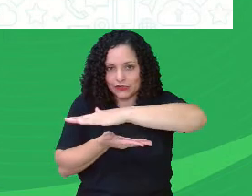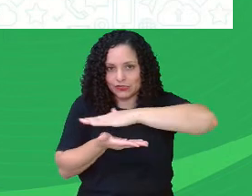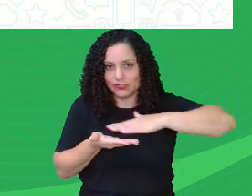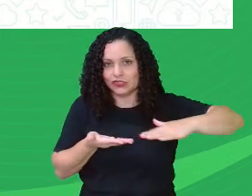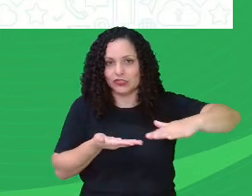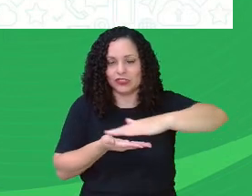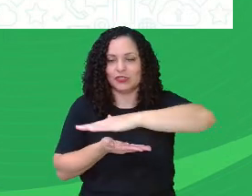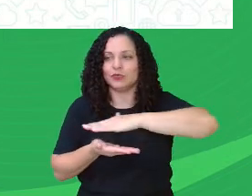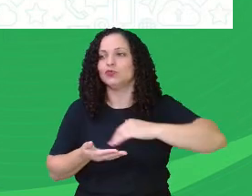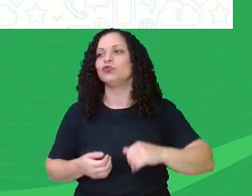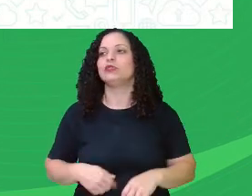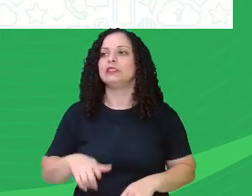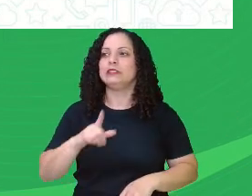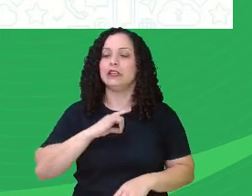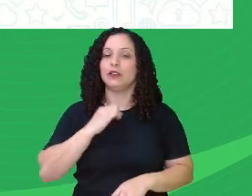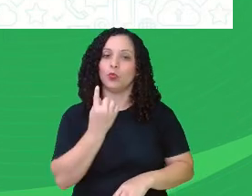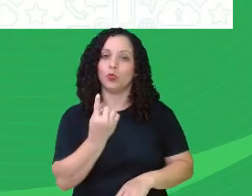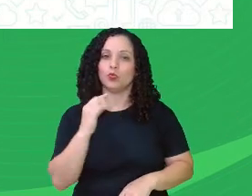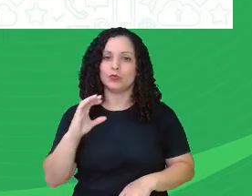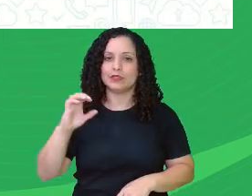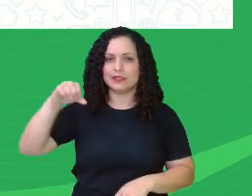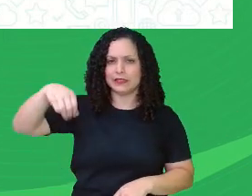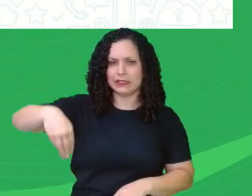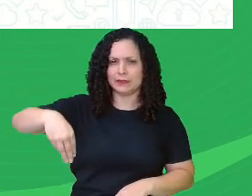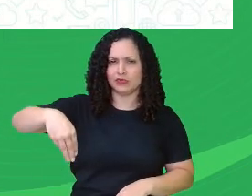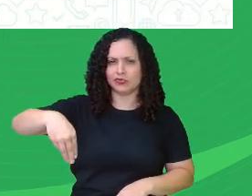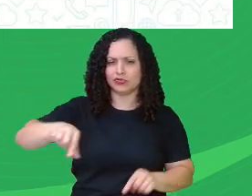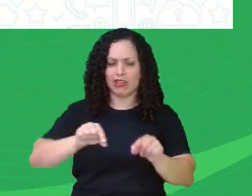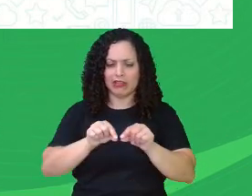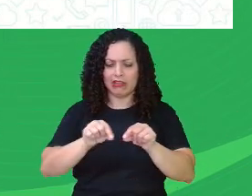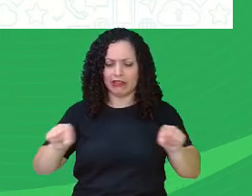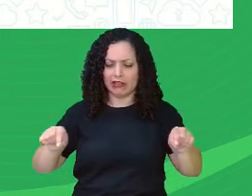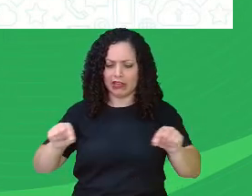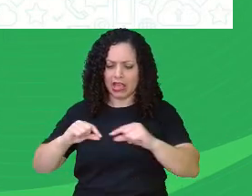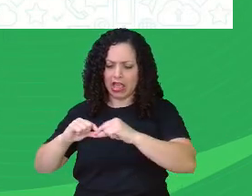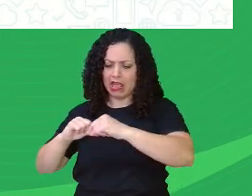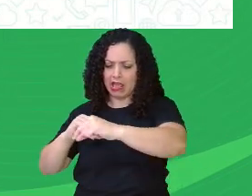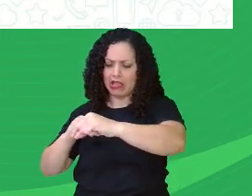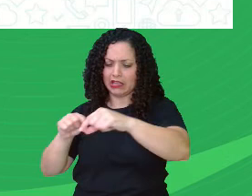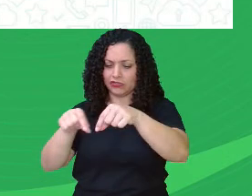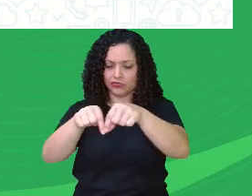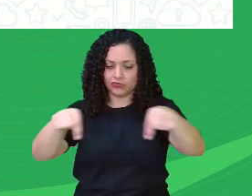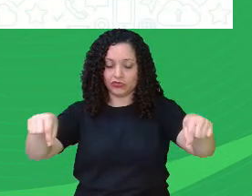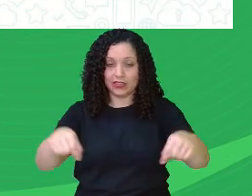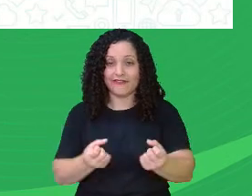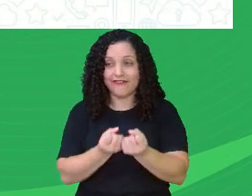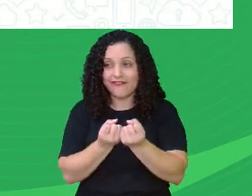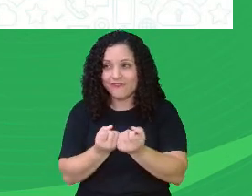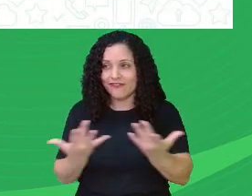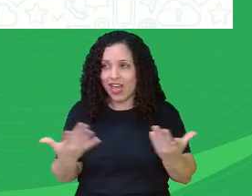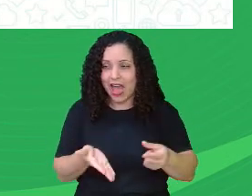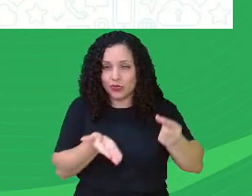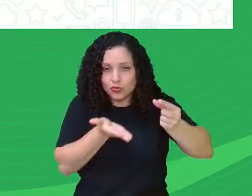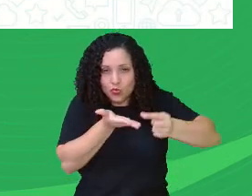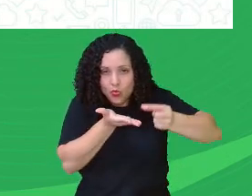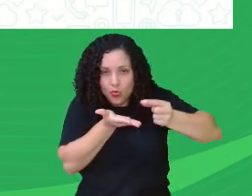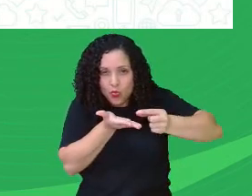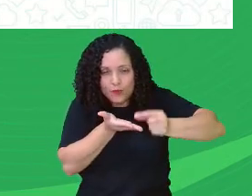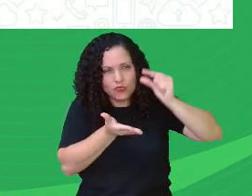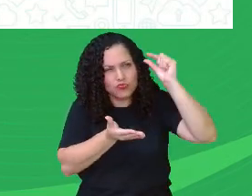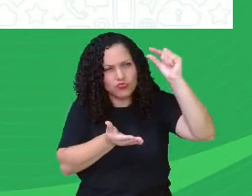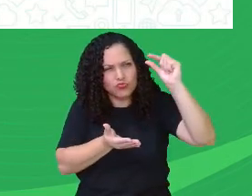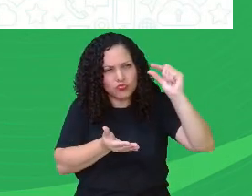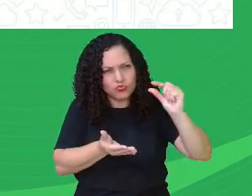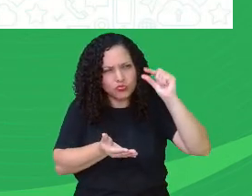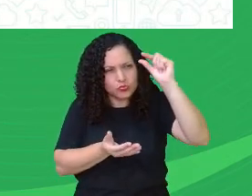cubos de aresta de 1 centímetro. Oi, Cadinho, como assim cubos de aresta de 1 centímetro? Quer dizer que tem vários cubinhos, tá bom? Que vai colocar dentro